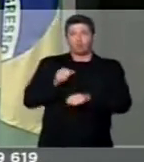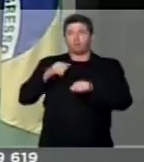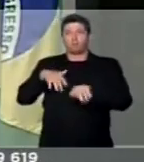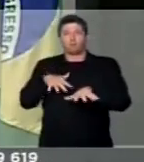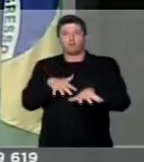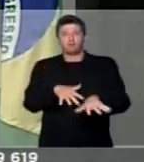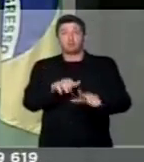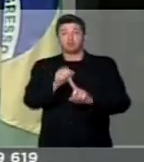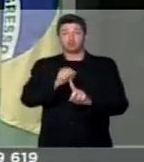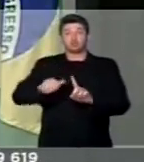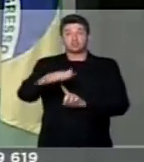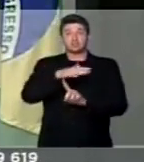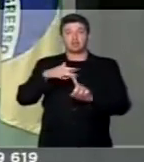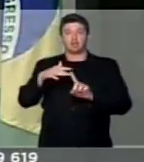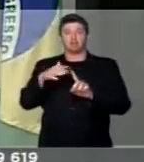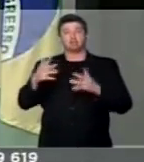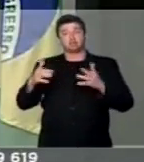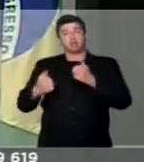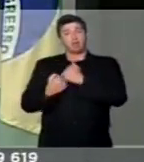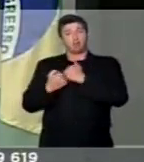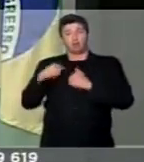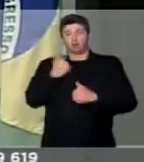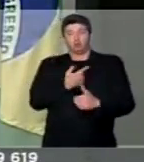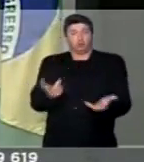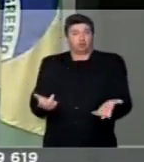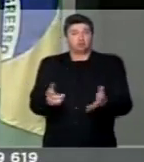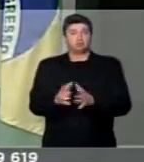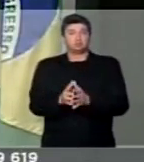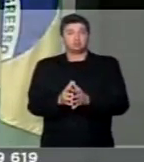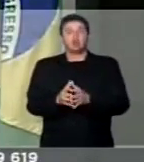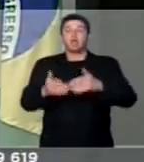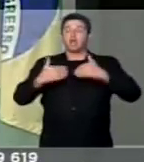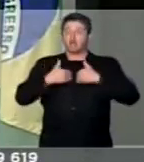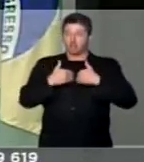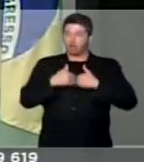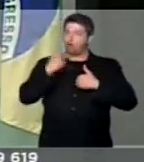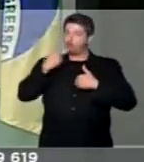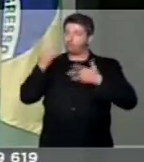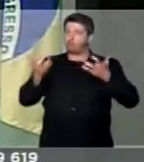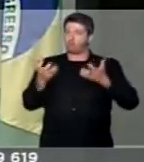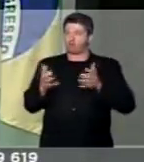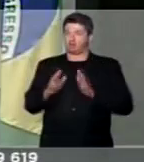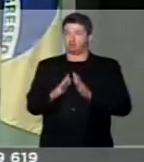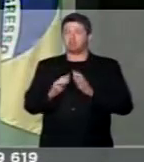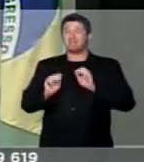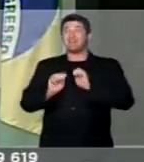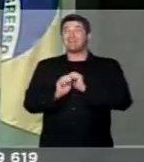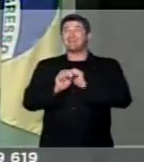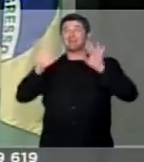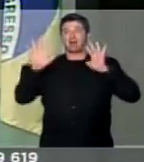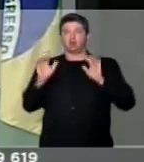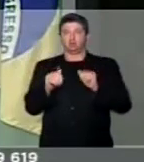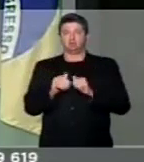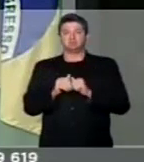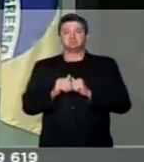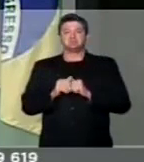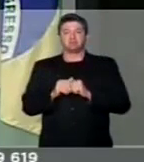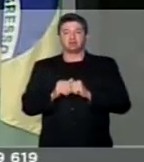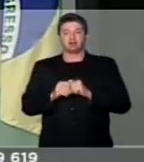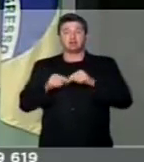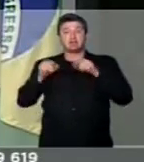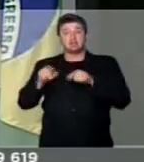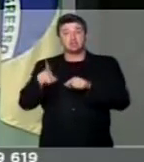movimentos sociais que nos apoiam. Eu quero dizer que, claramente, essa é